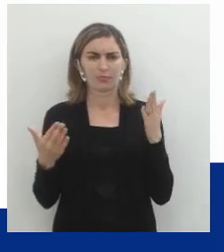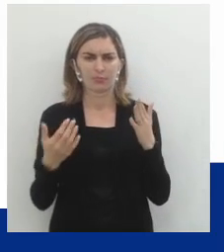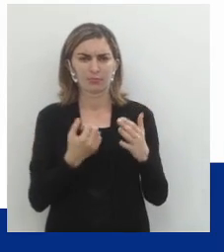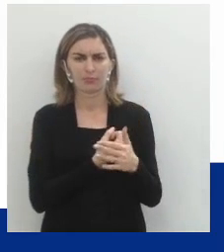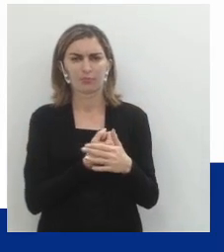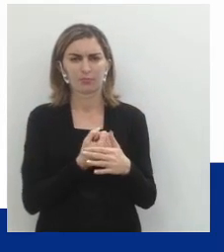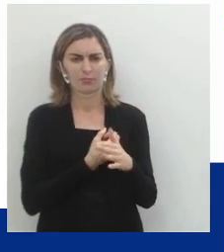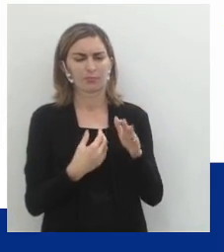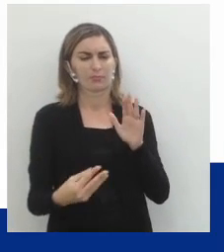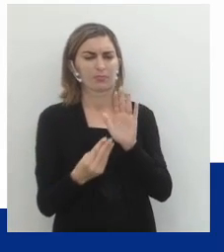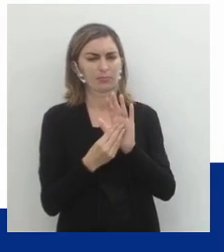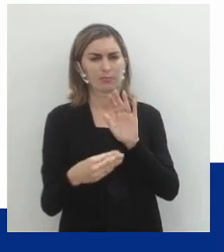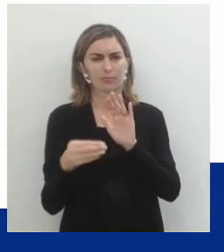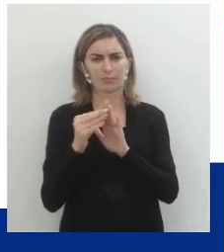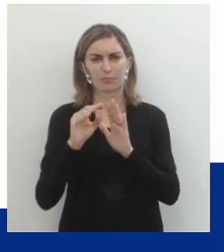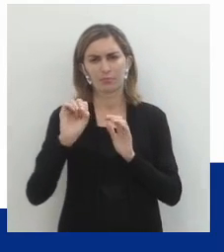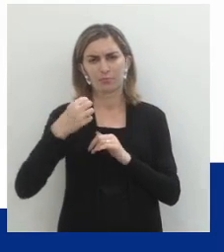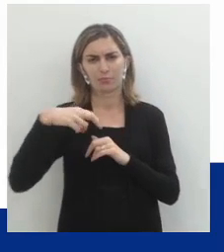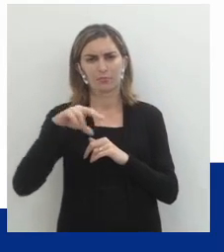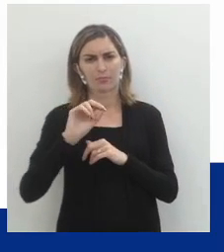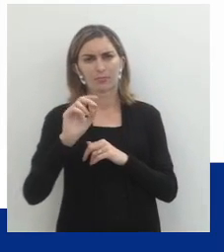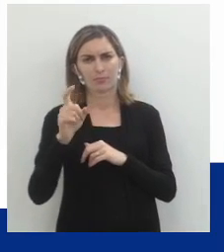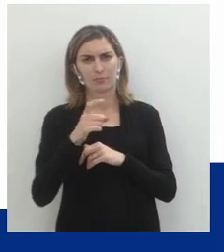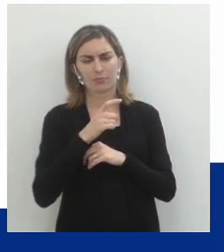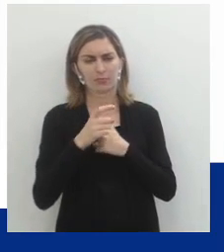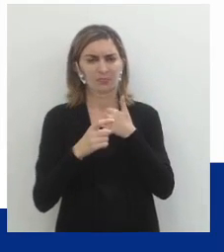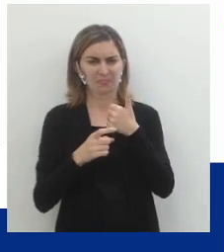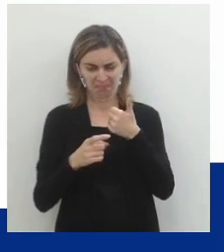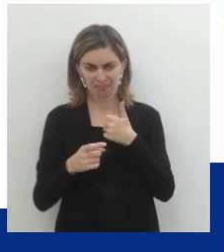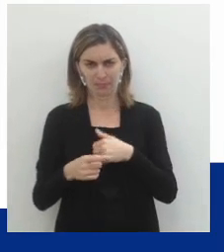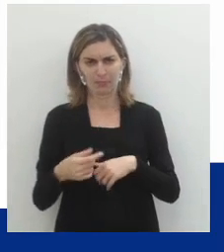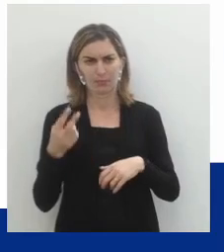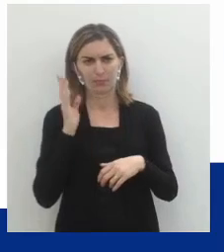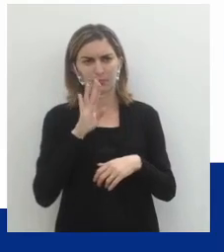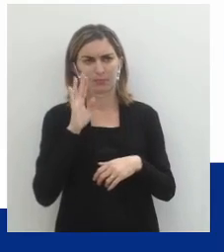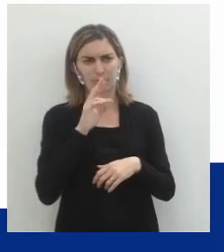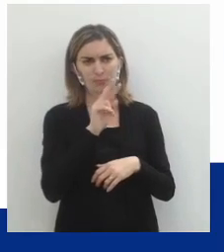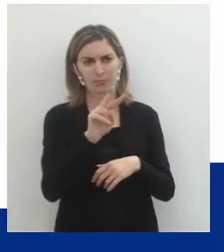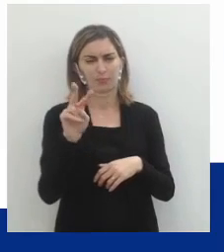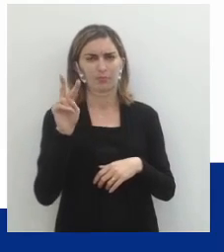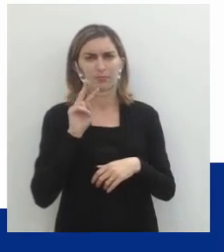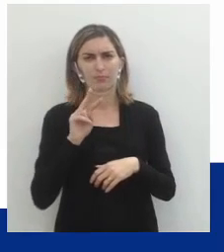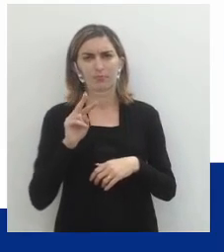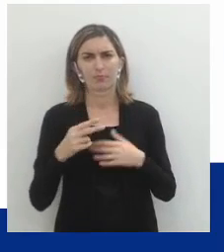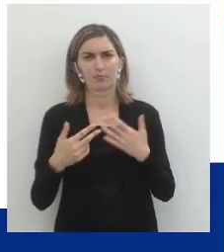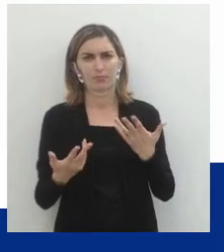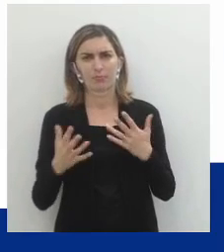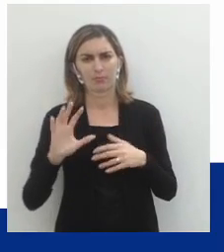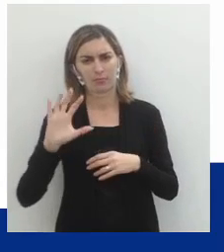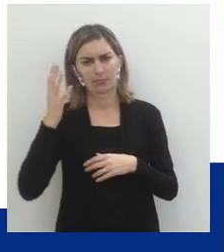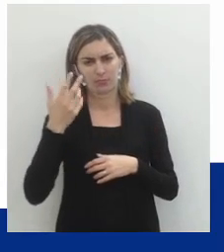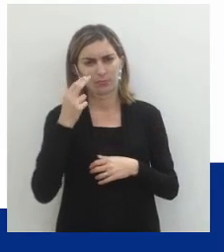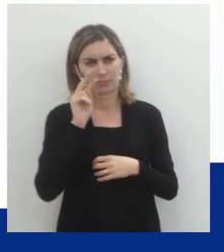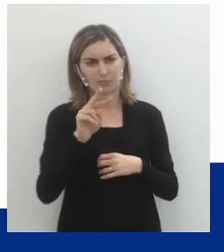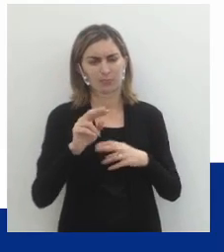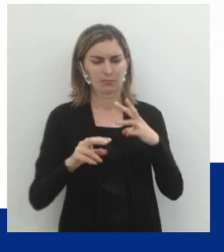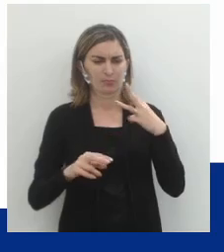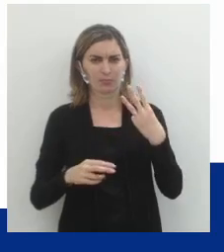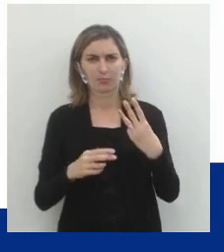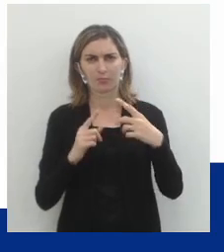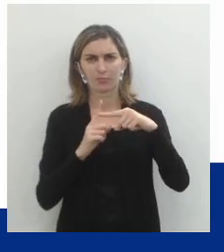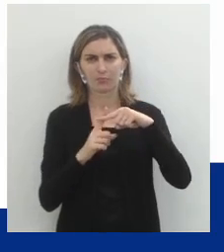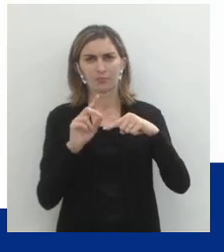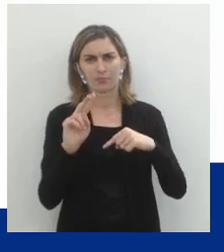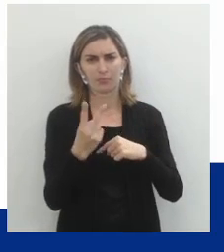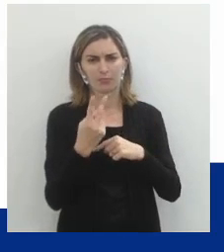número acrescentado ao seno de x, beleza? Olha que legal, galera. Nesse caso agora, olha o que acontece. 3